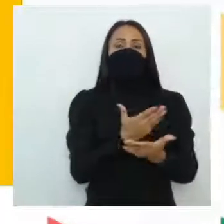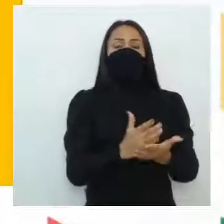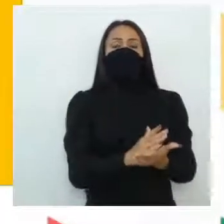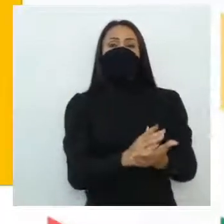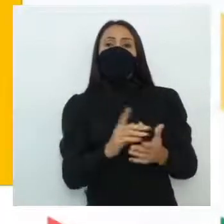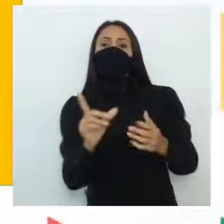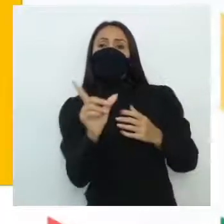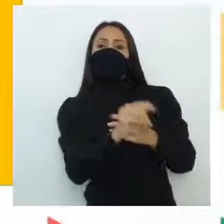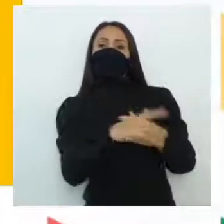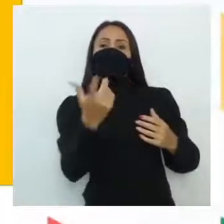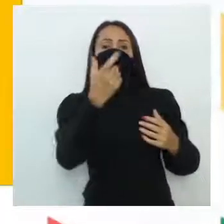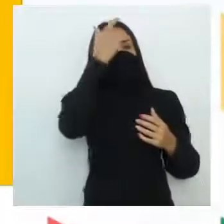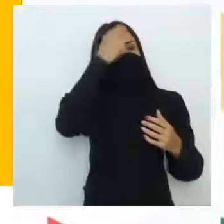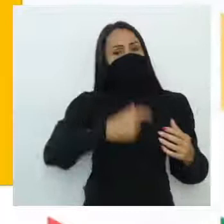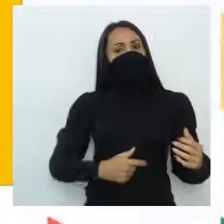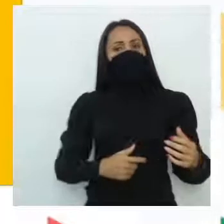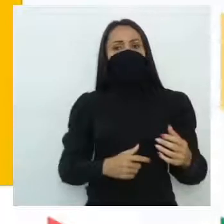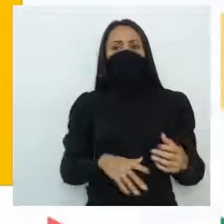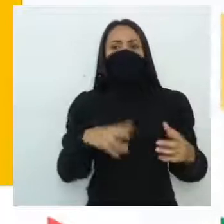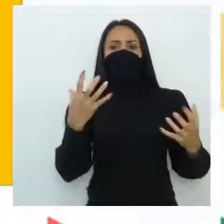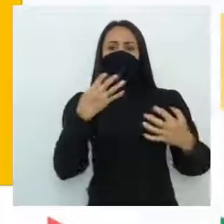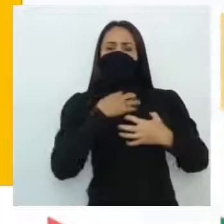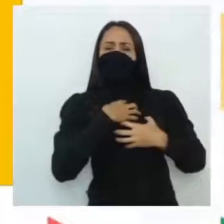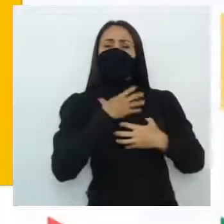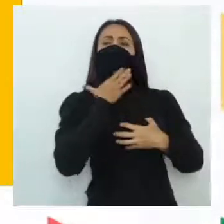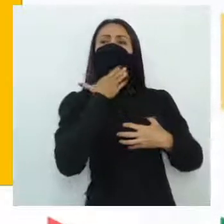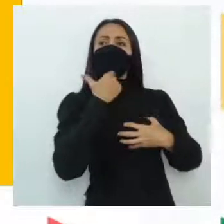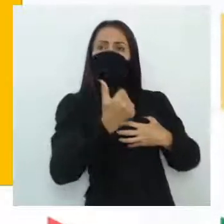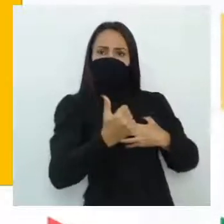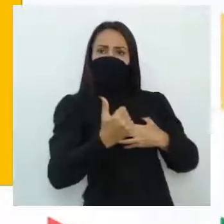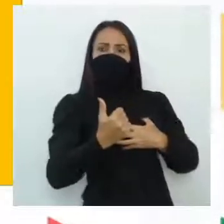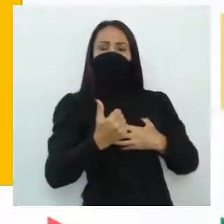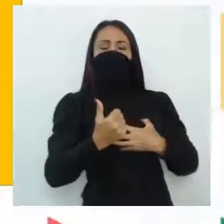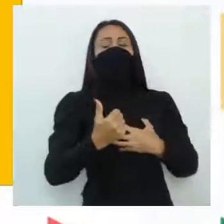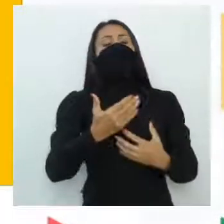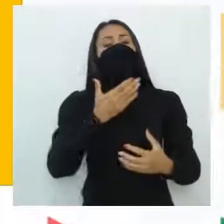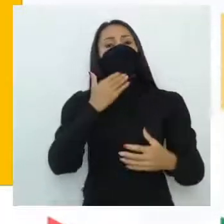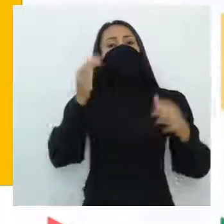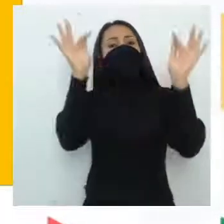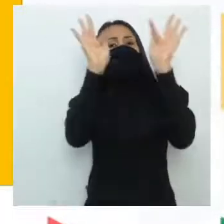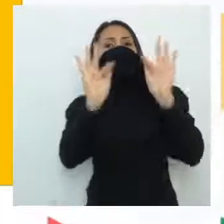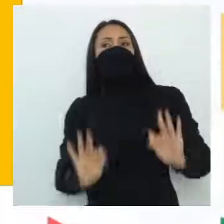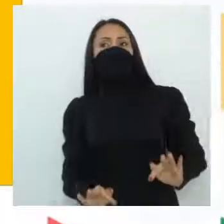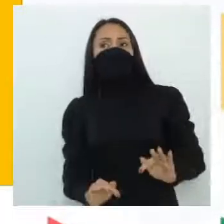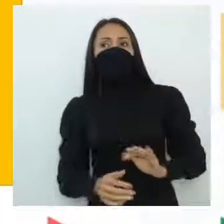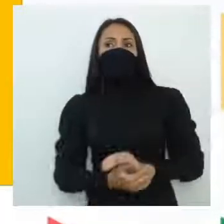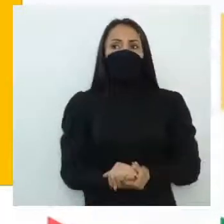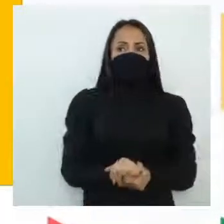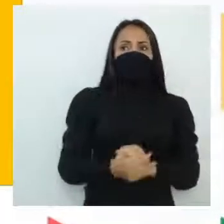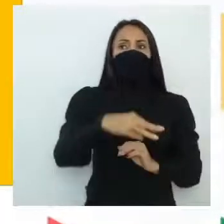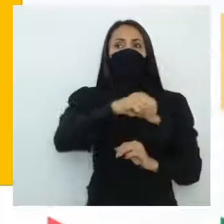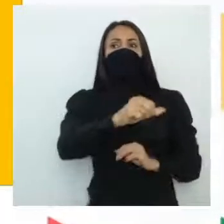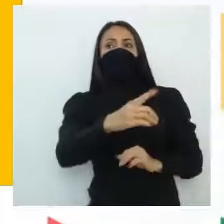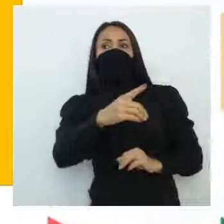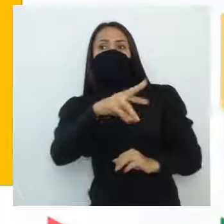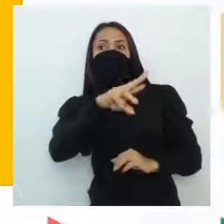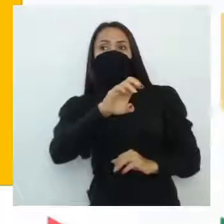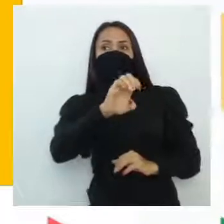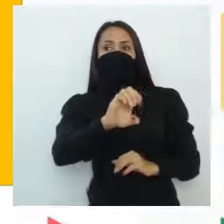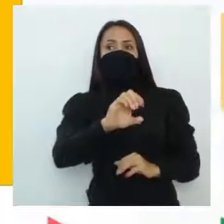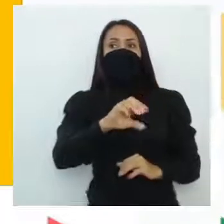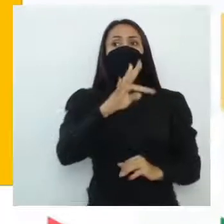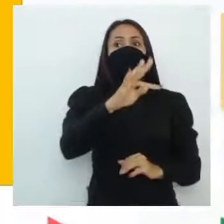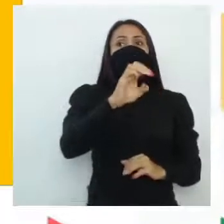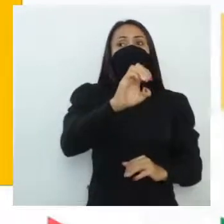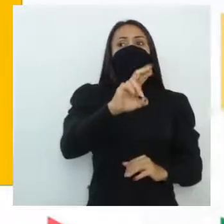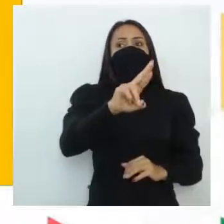nossa presença sem se sentir melhor e mais feliz. Madre Teresa de Calcutá.